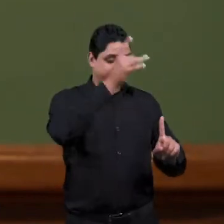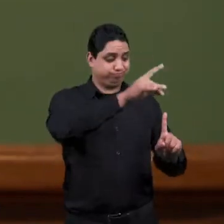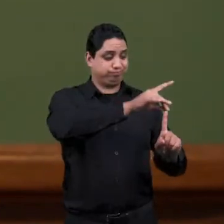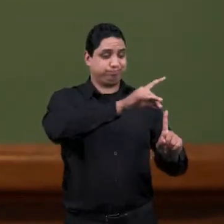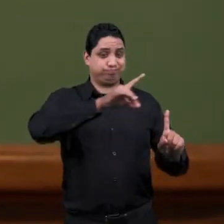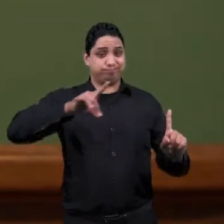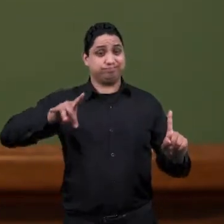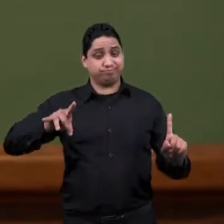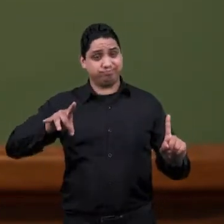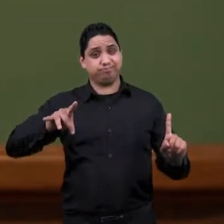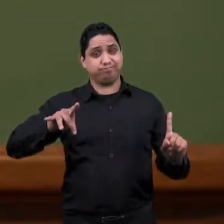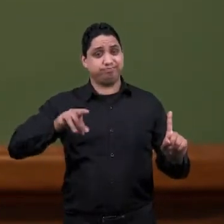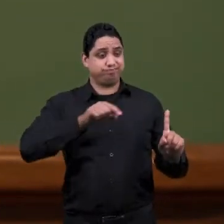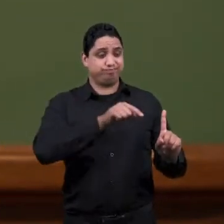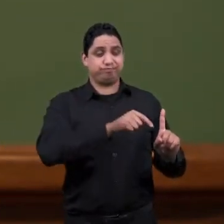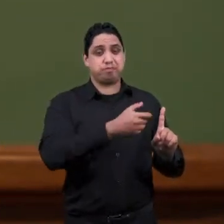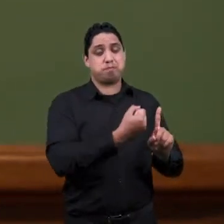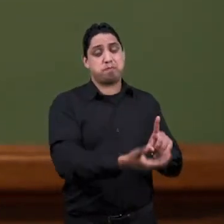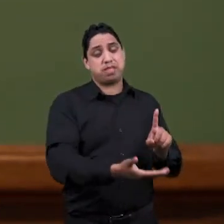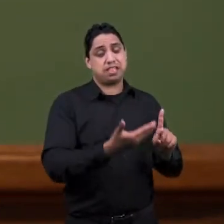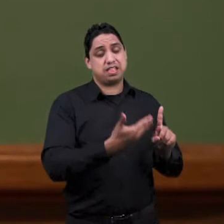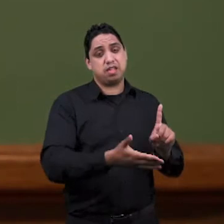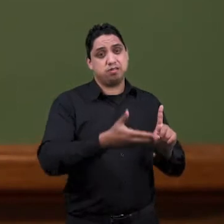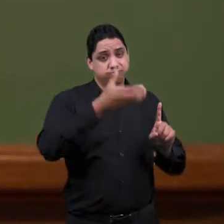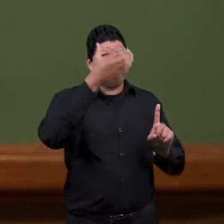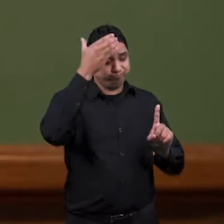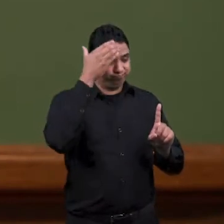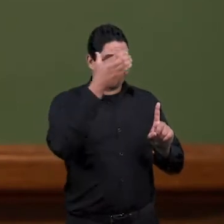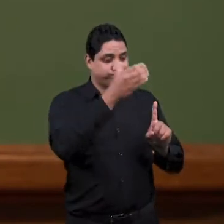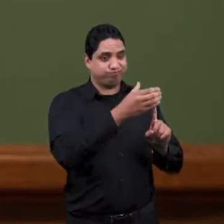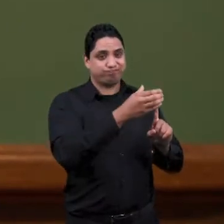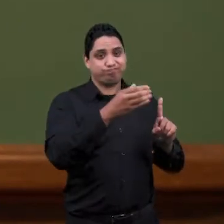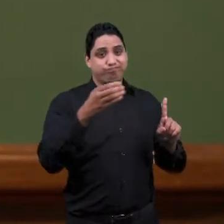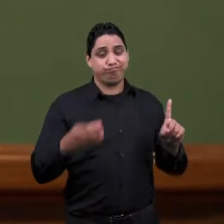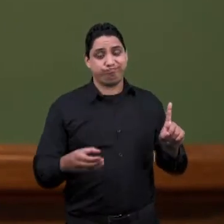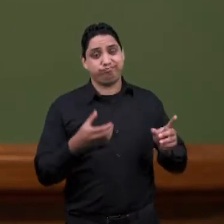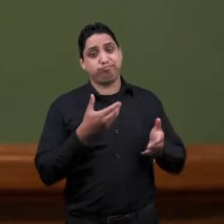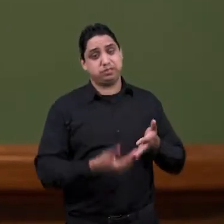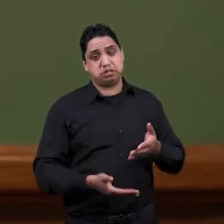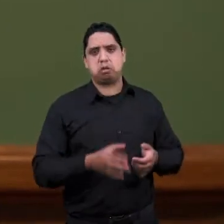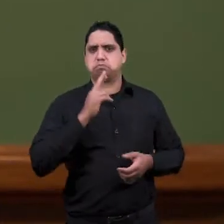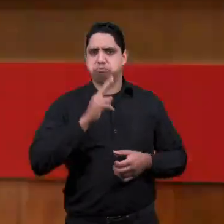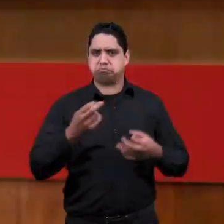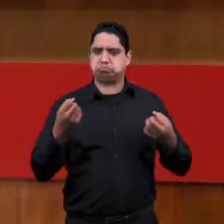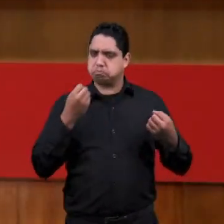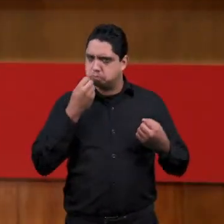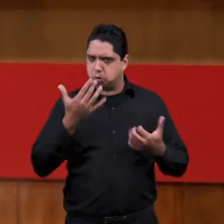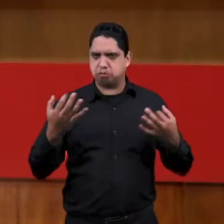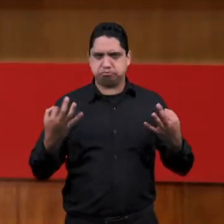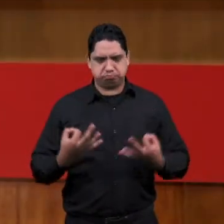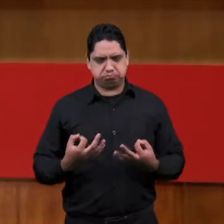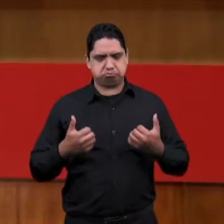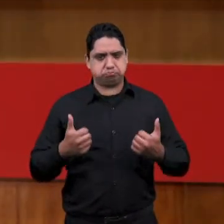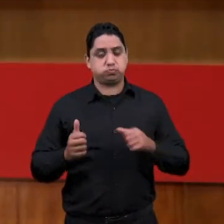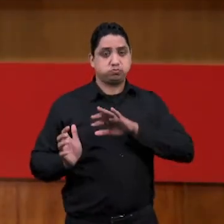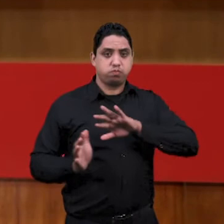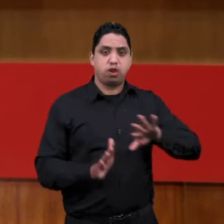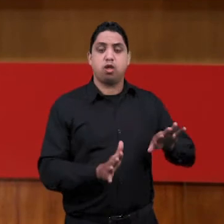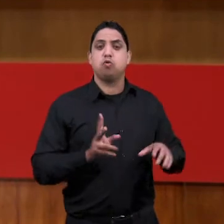Espírito Santo se afastou dele e perdeu até o seu reinado. Muito bem colocado a sua resposta. Muito bem, irmão, nós